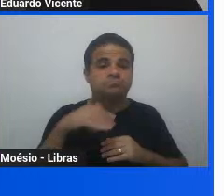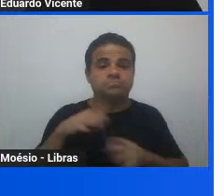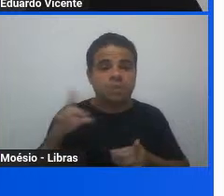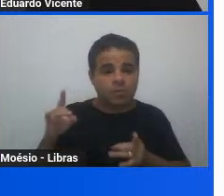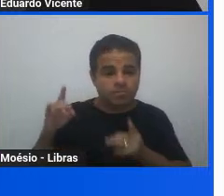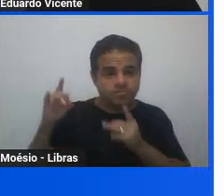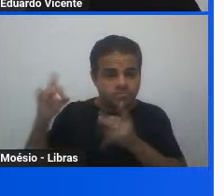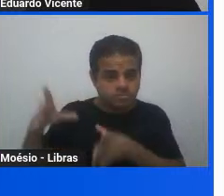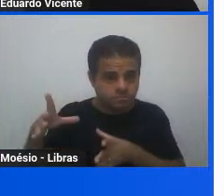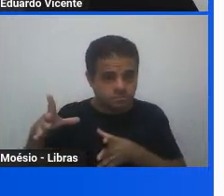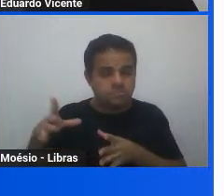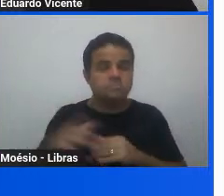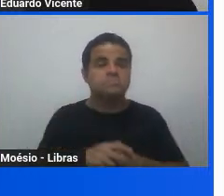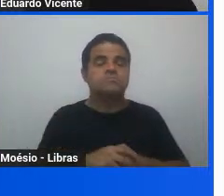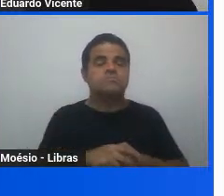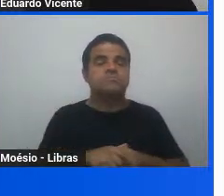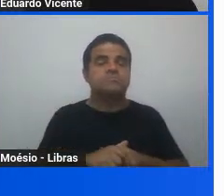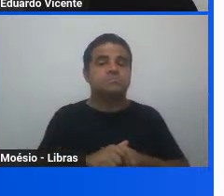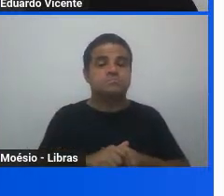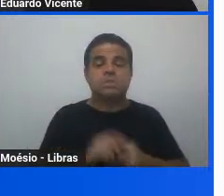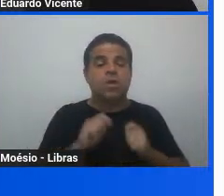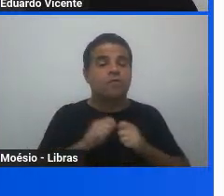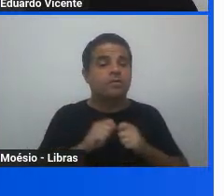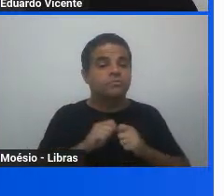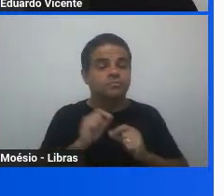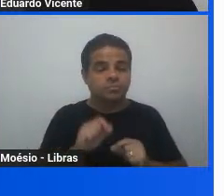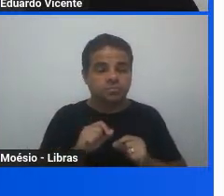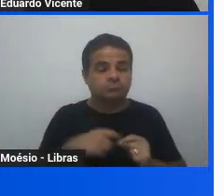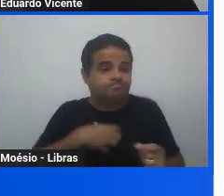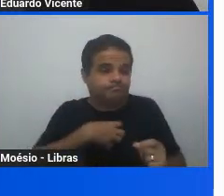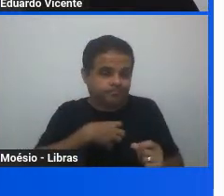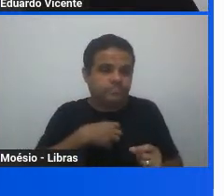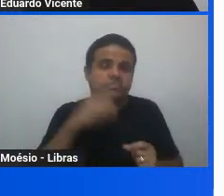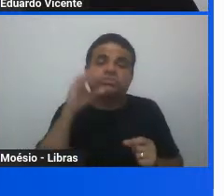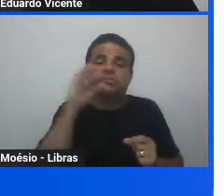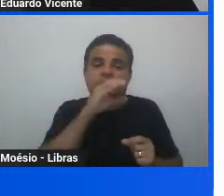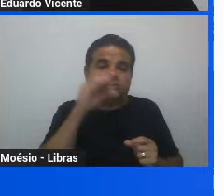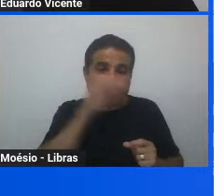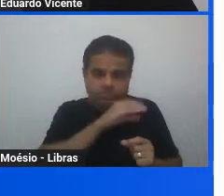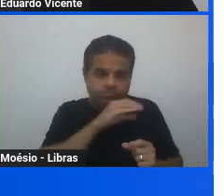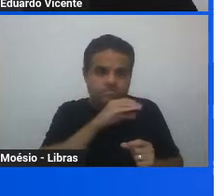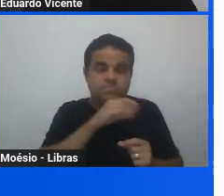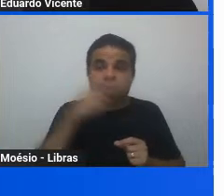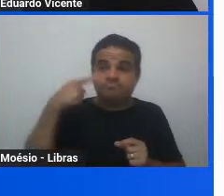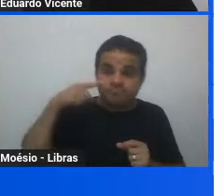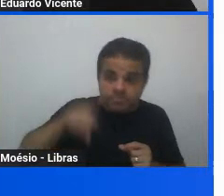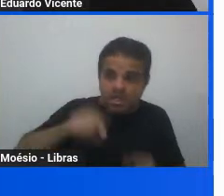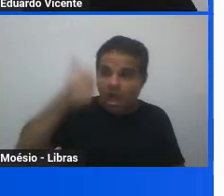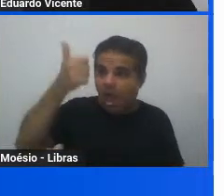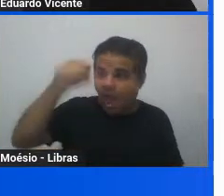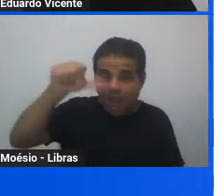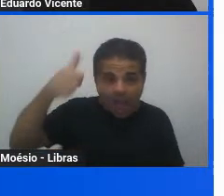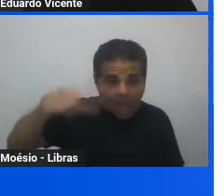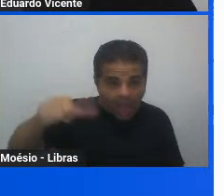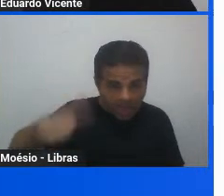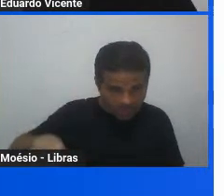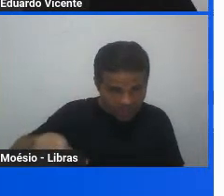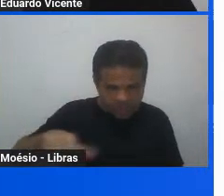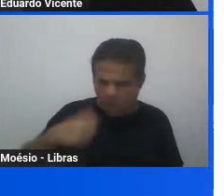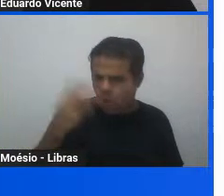abandoná-la, eu vou, então, de maneira muito rápida, fazer uma avaliação sobre a vítima.